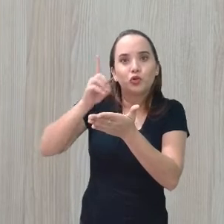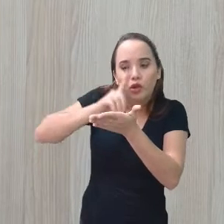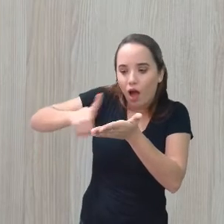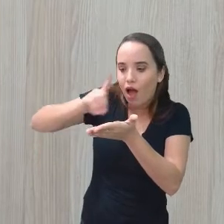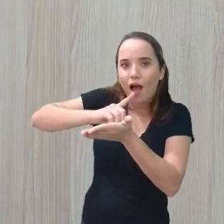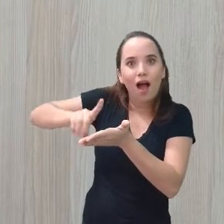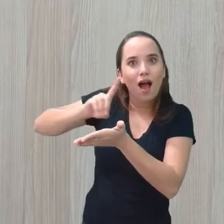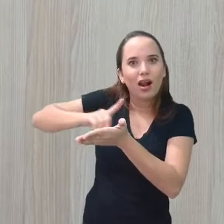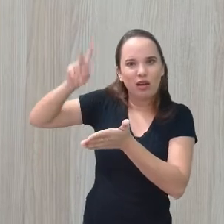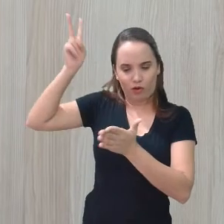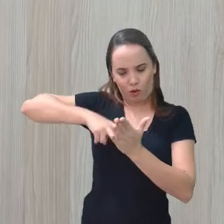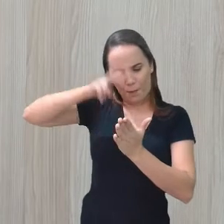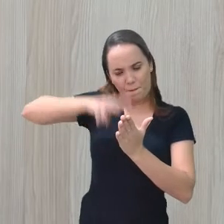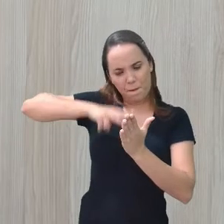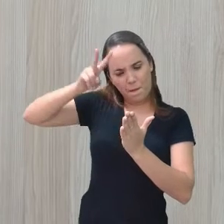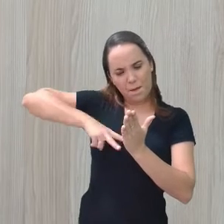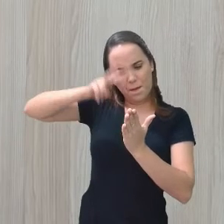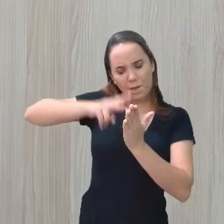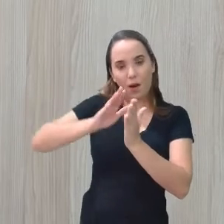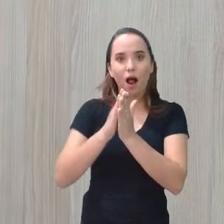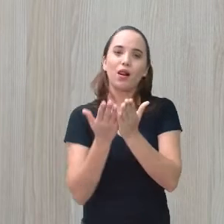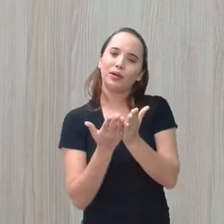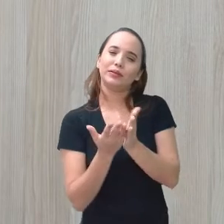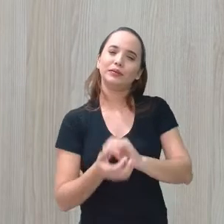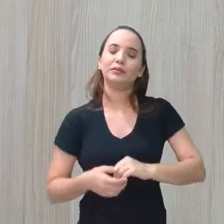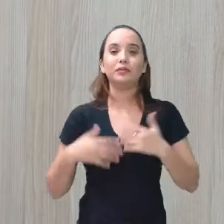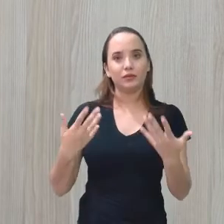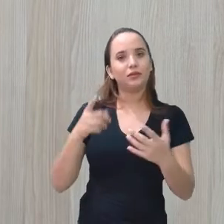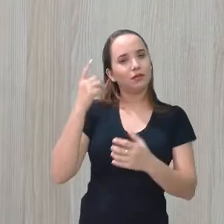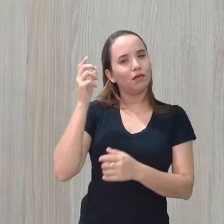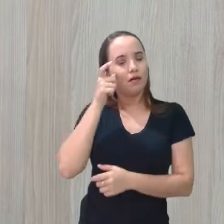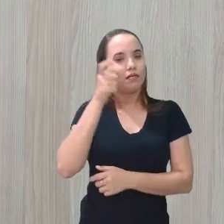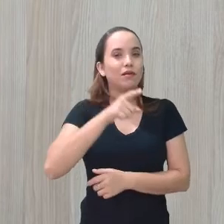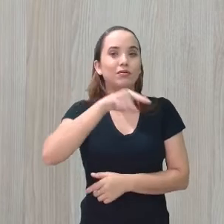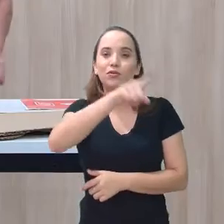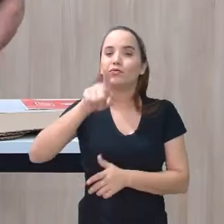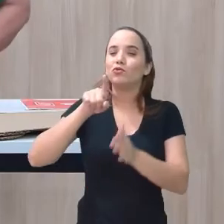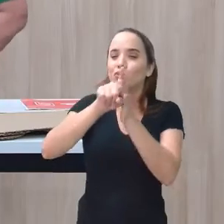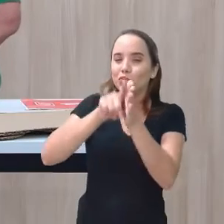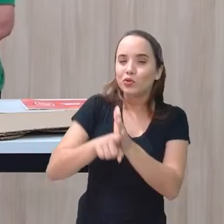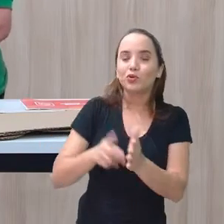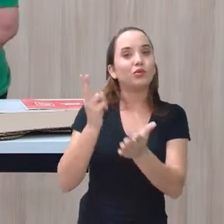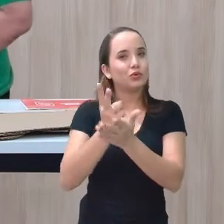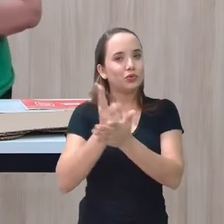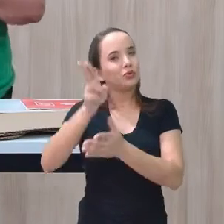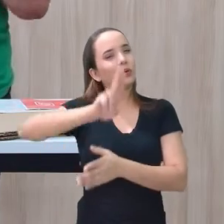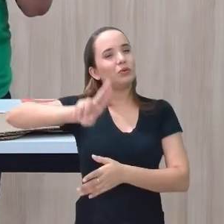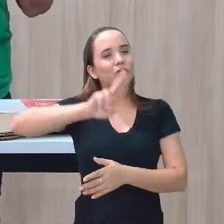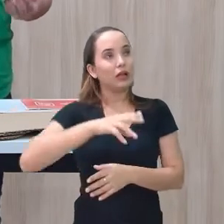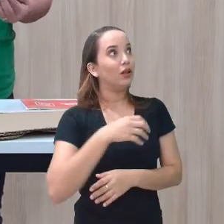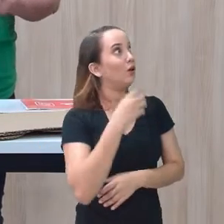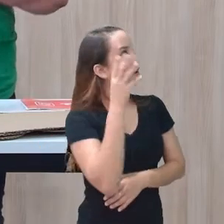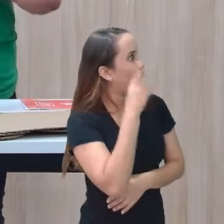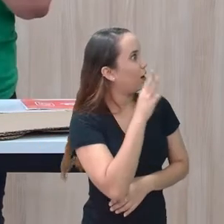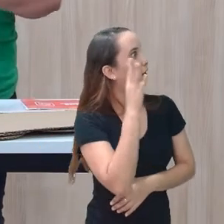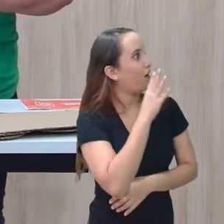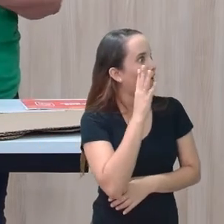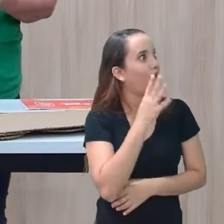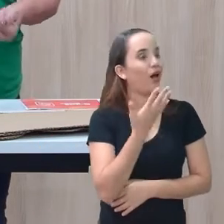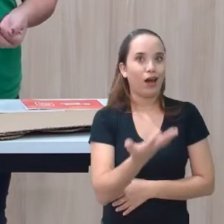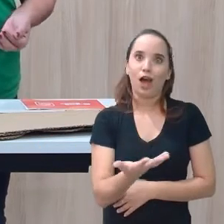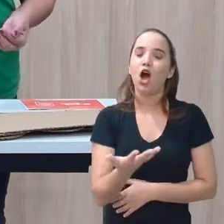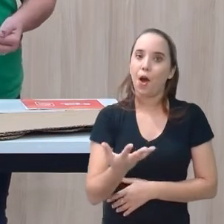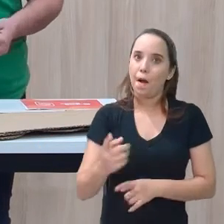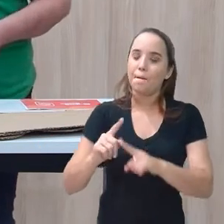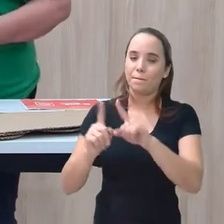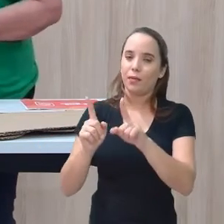também pesquisando e usando o dicionário na vida de vocês. Pois é, Cláudia, que bom, não é? Mas essa informação, a questão de